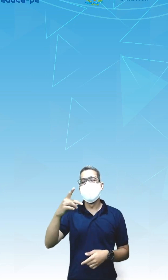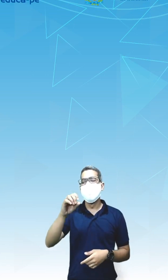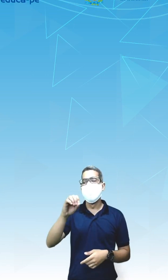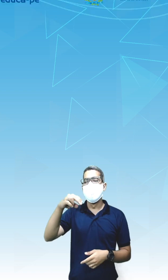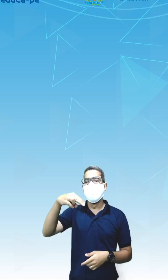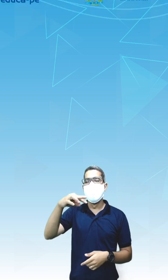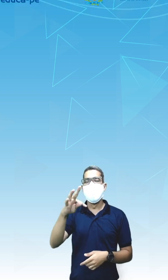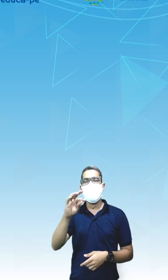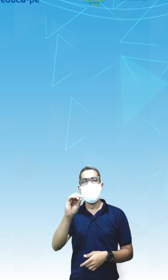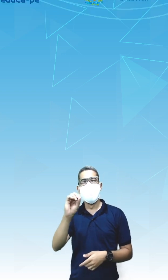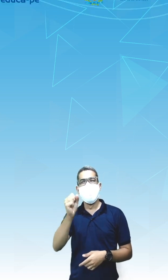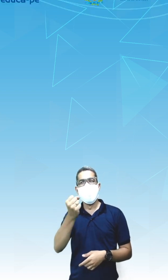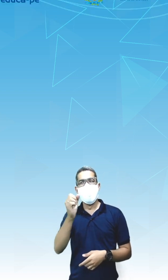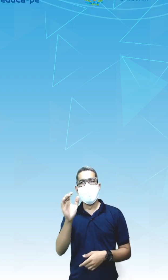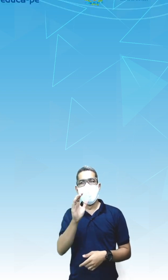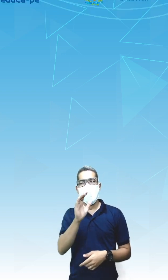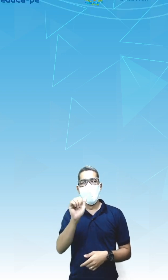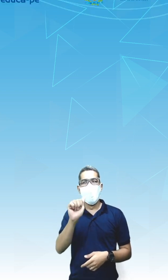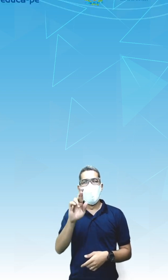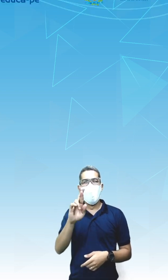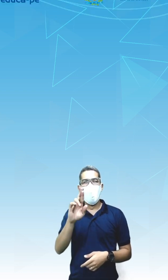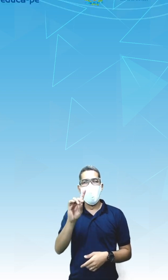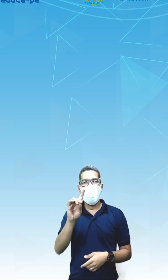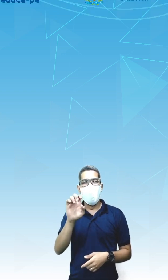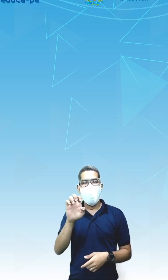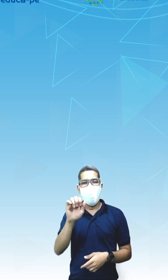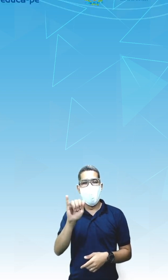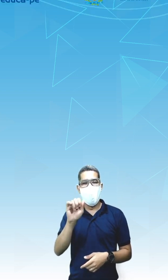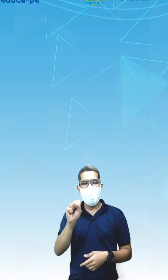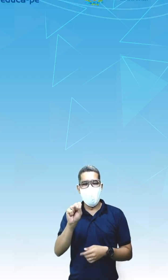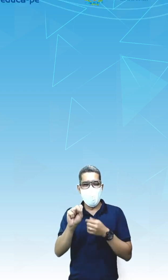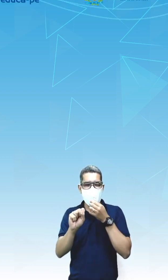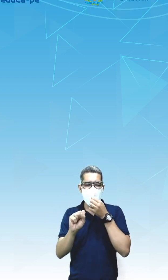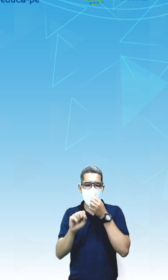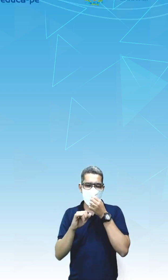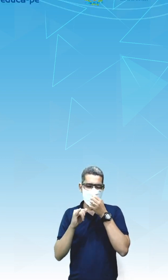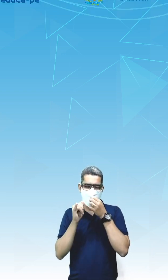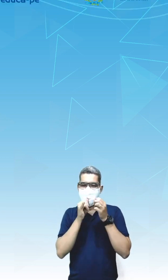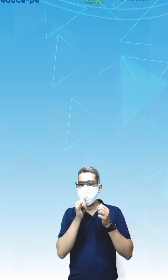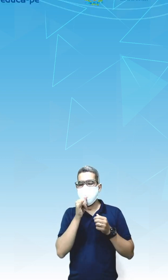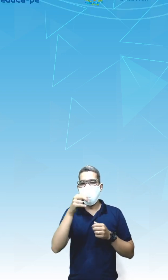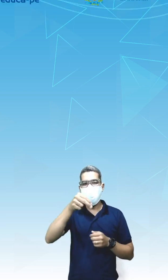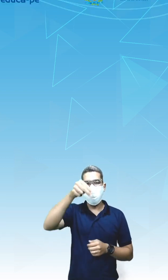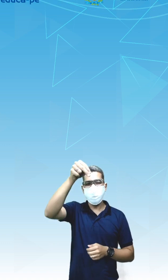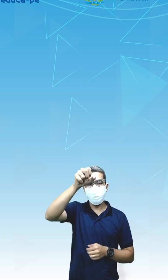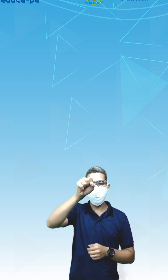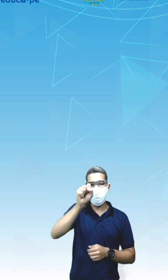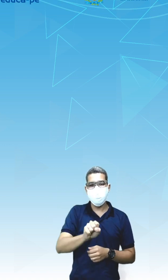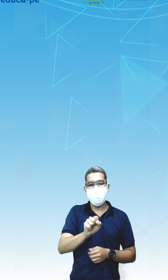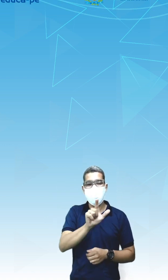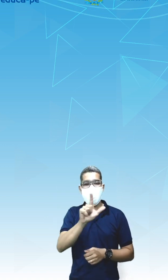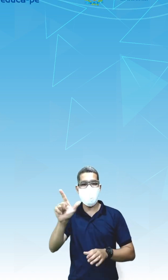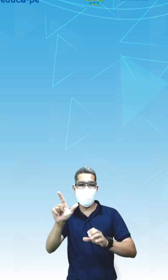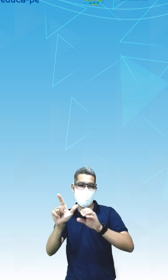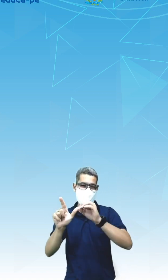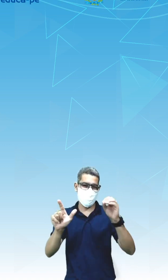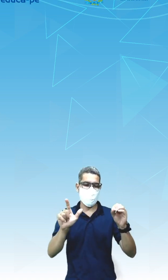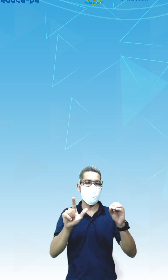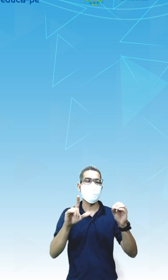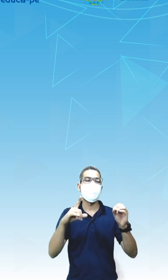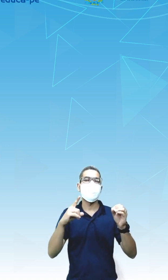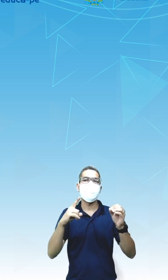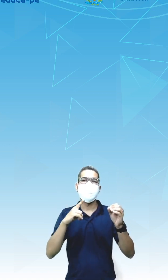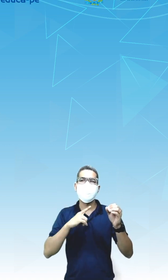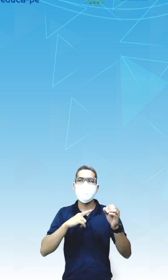pontos cardeais. São os pontos principais de uma rosa dos ventos. Eles representam 2 eixos de um